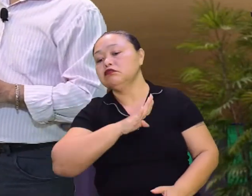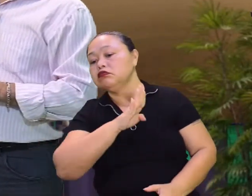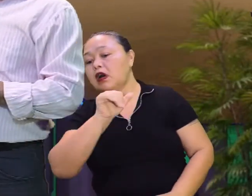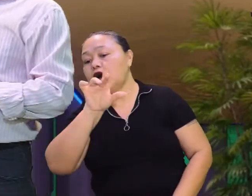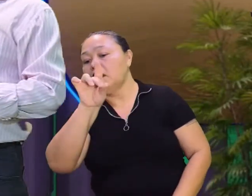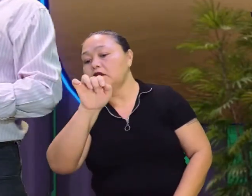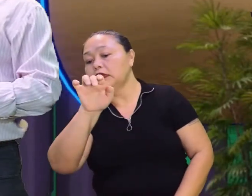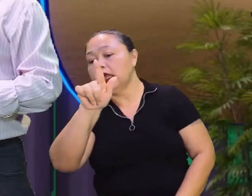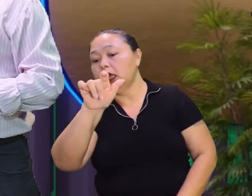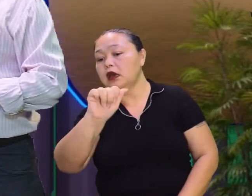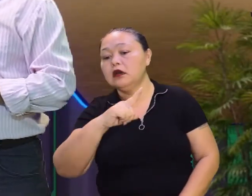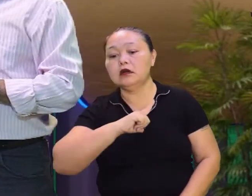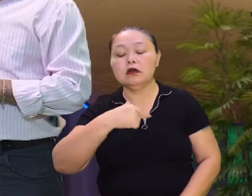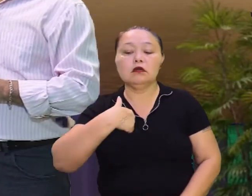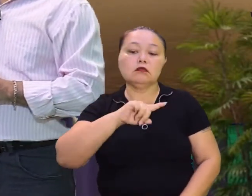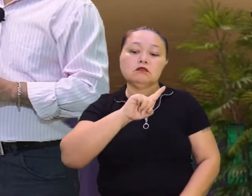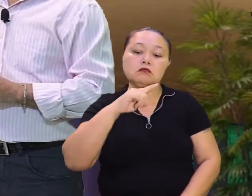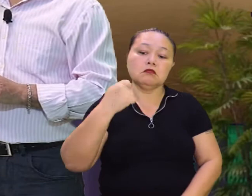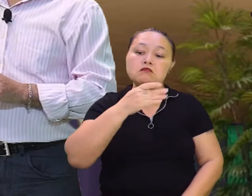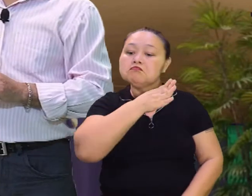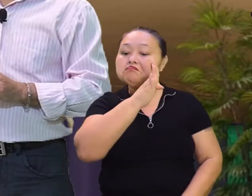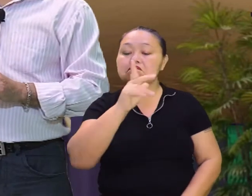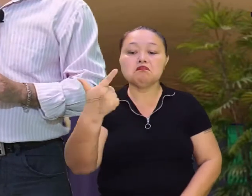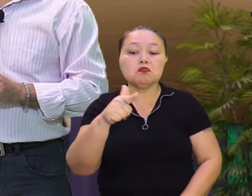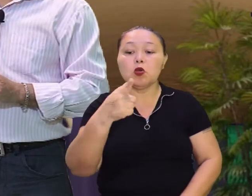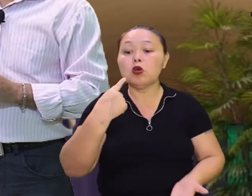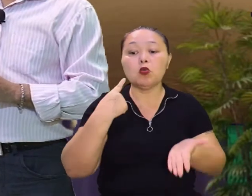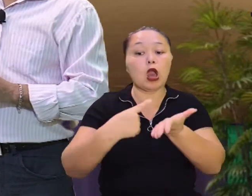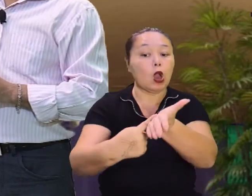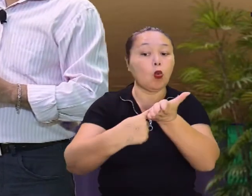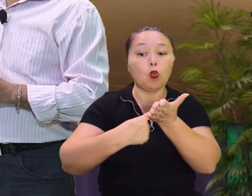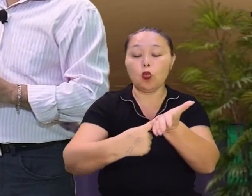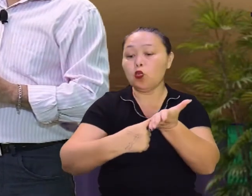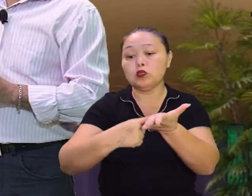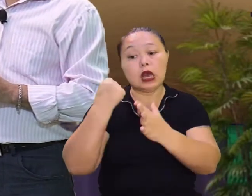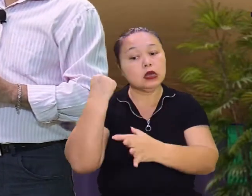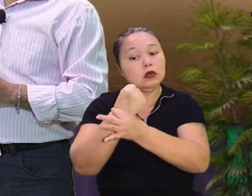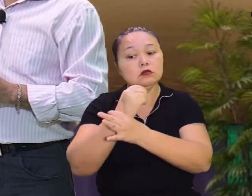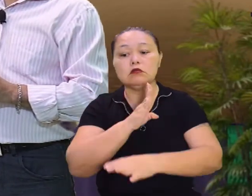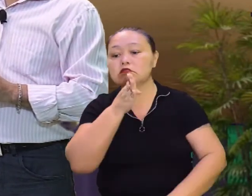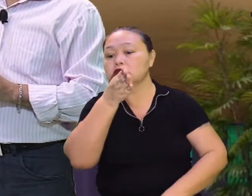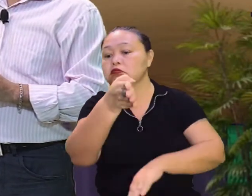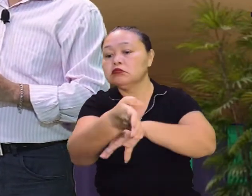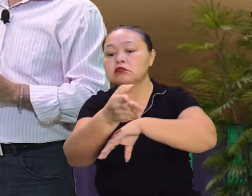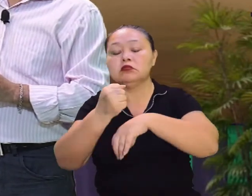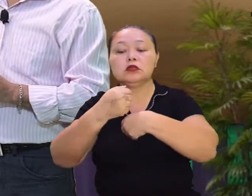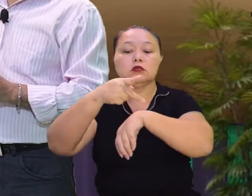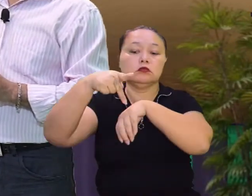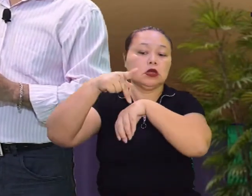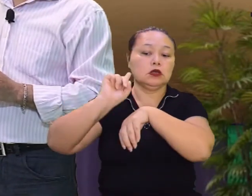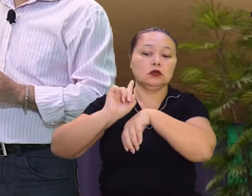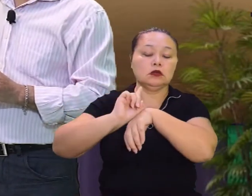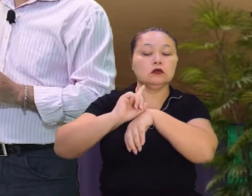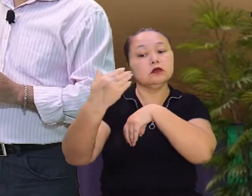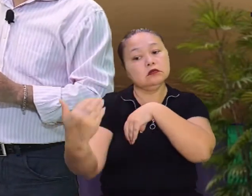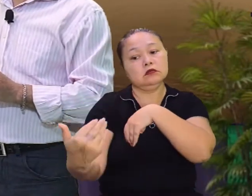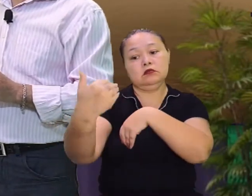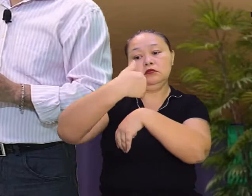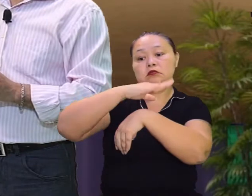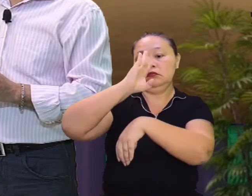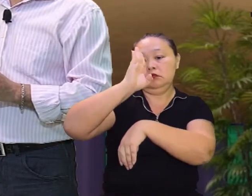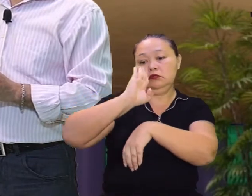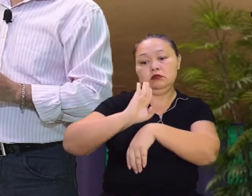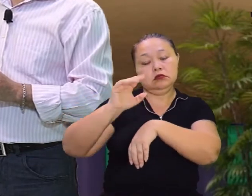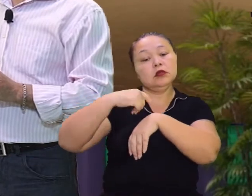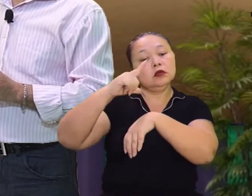isso aí você tem que passar, porque não existe nenhum acordo que garante a tua entrada livre naquele país. Isso. E da mesma forma aqui no Brasil,